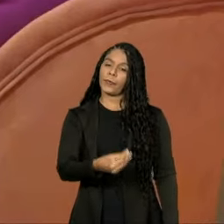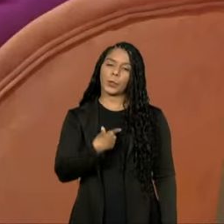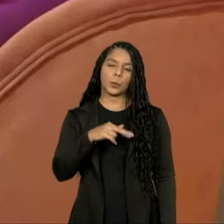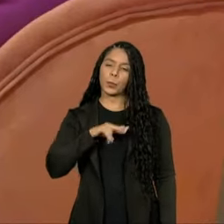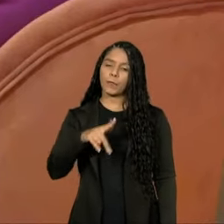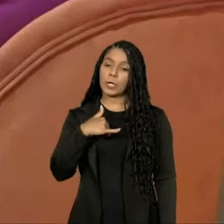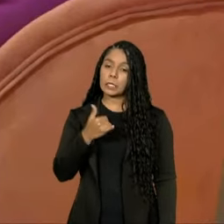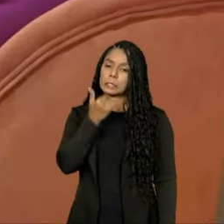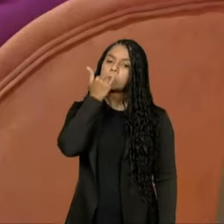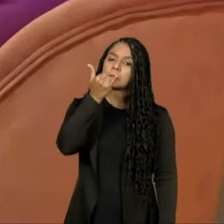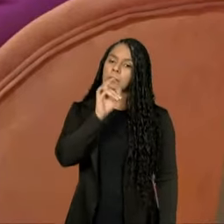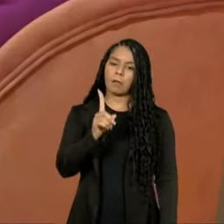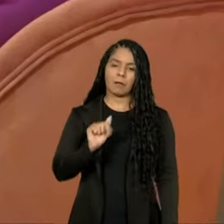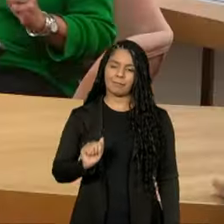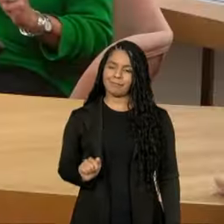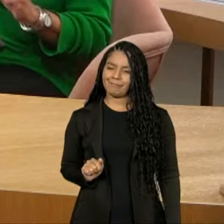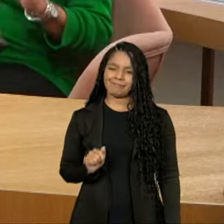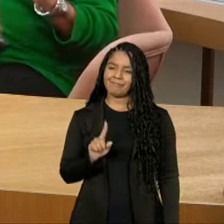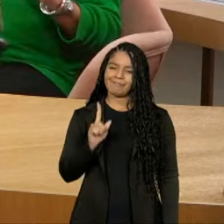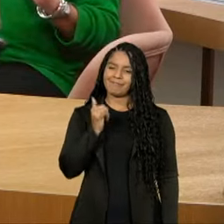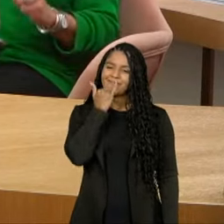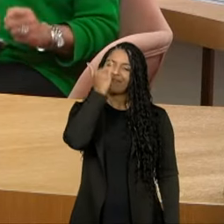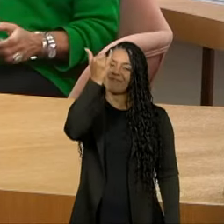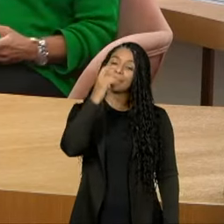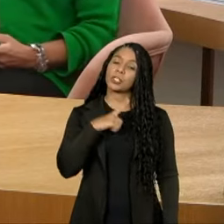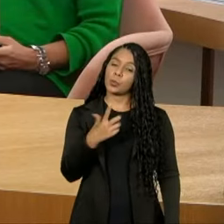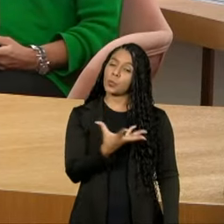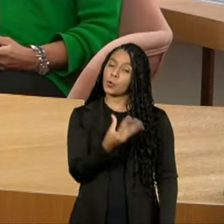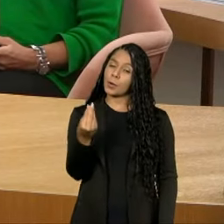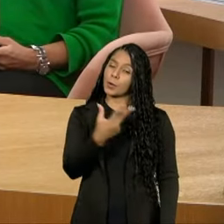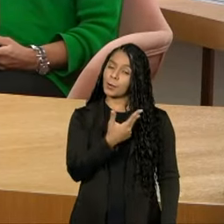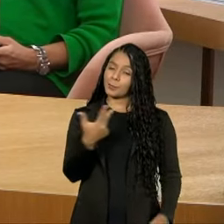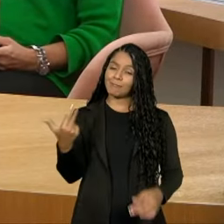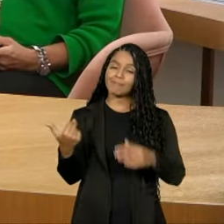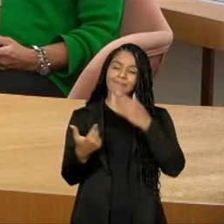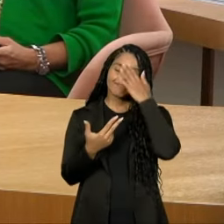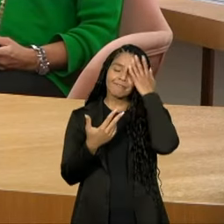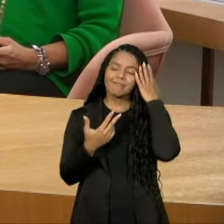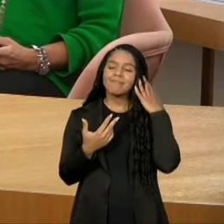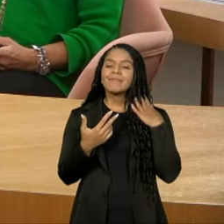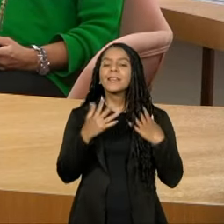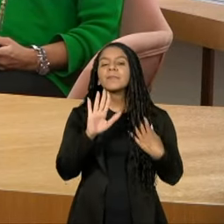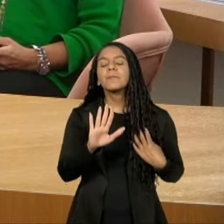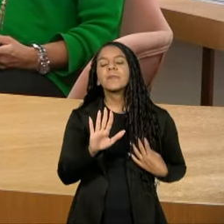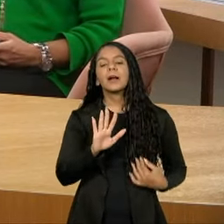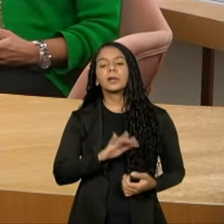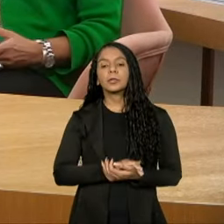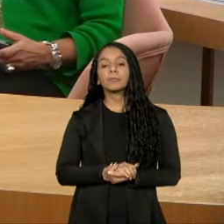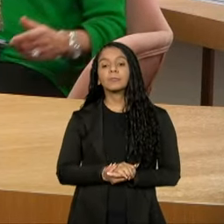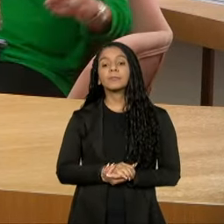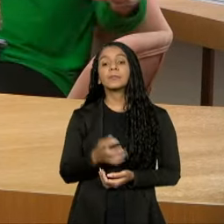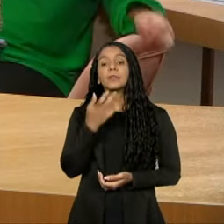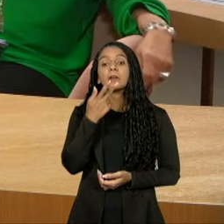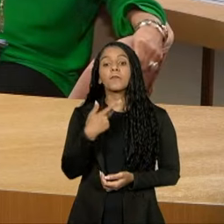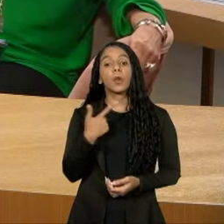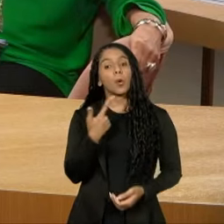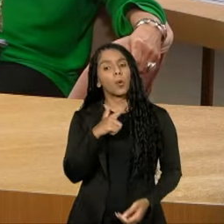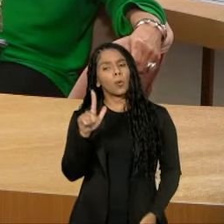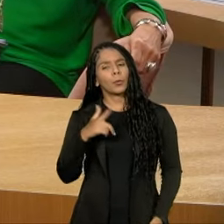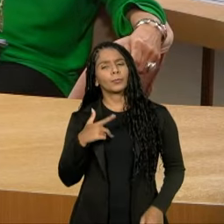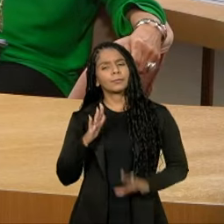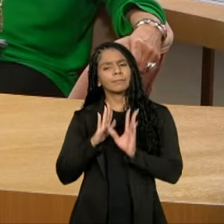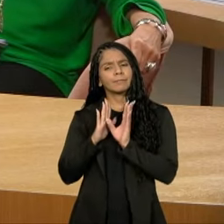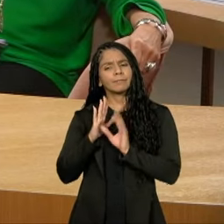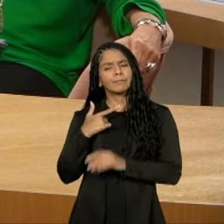acidente. Entendeu? Não era acidente, aquilo tinha várias questões que... Exatamente. Mas, enfim, eu queria falar de um outro dado que eu fiquei